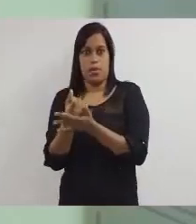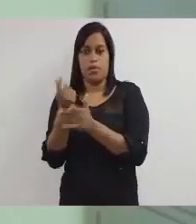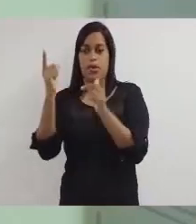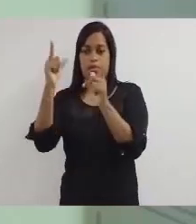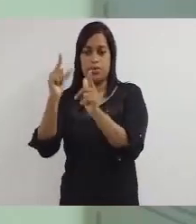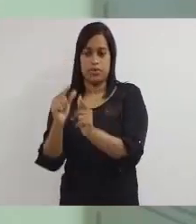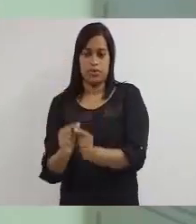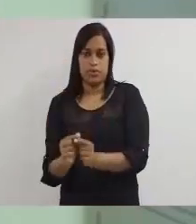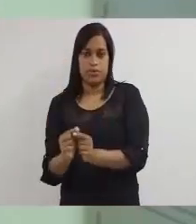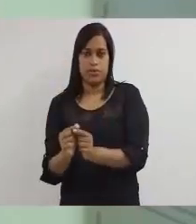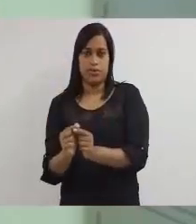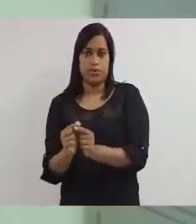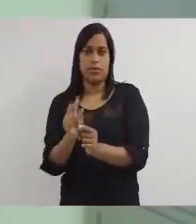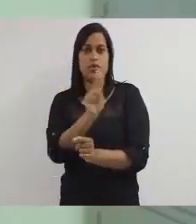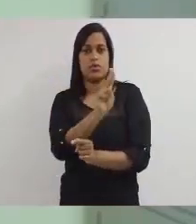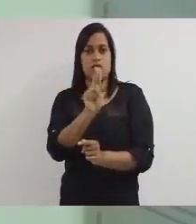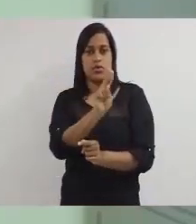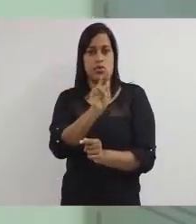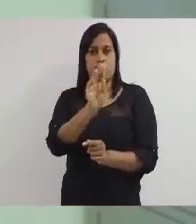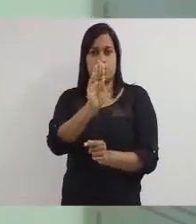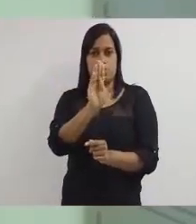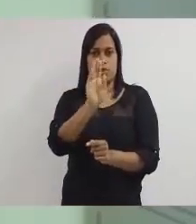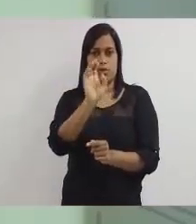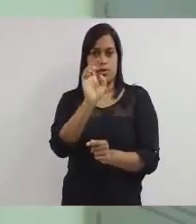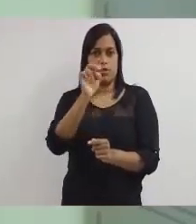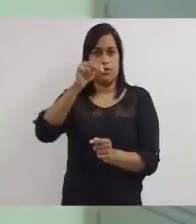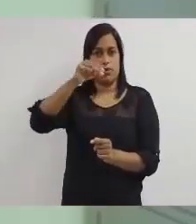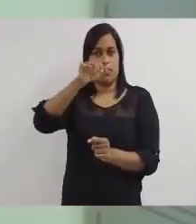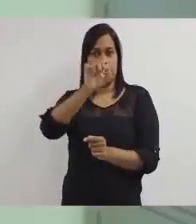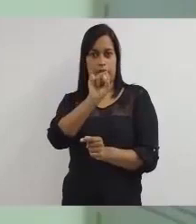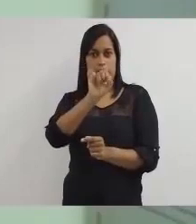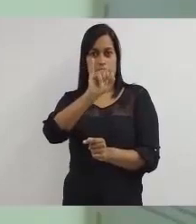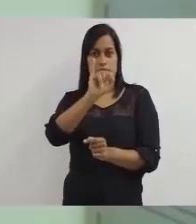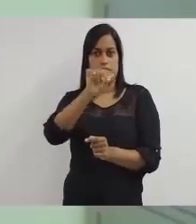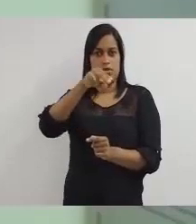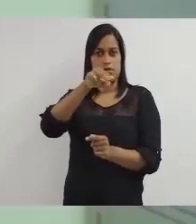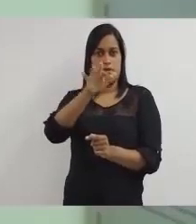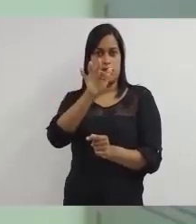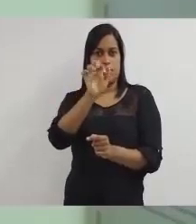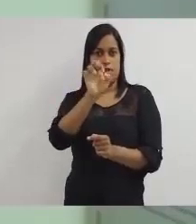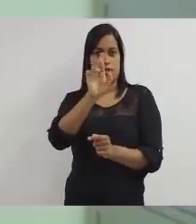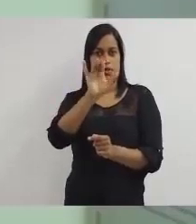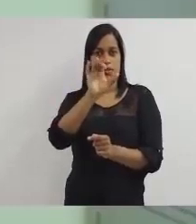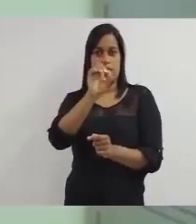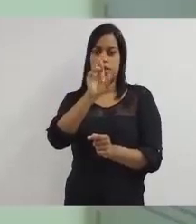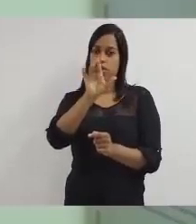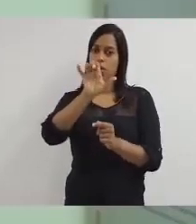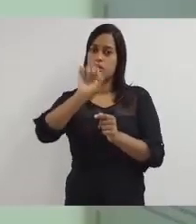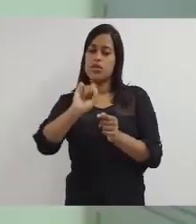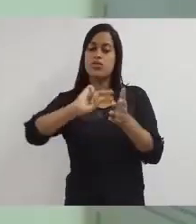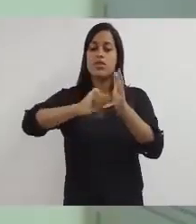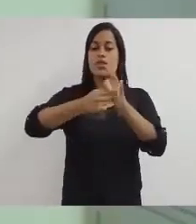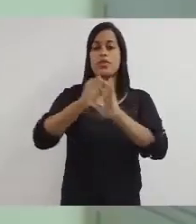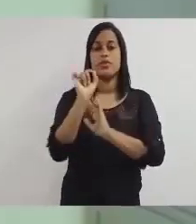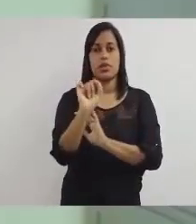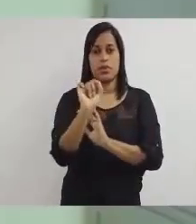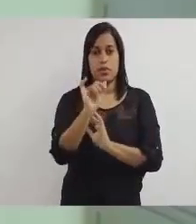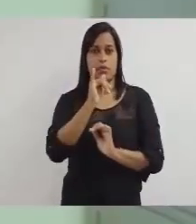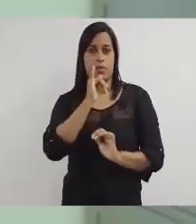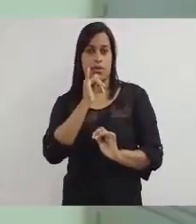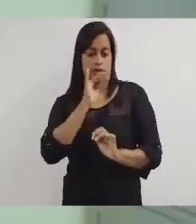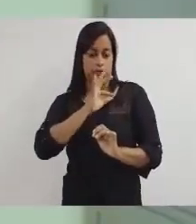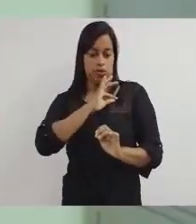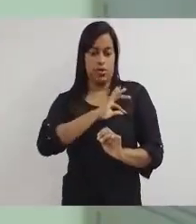são chamados de bens inferiores. Qual é a característica dos bens inferiores? São bens que quando a